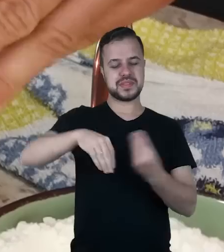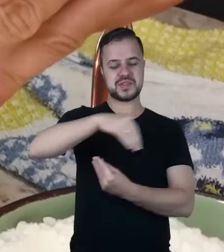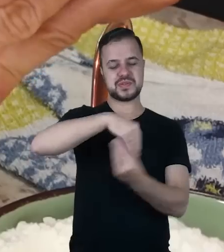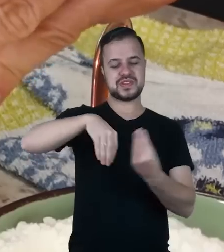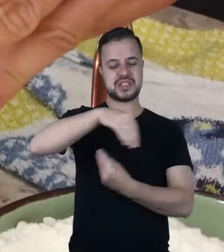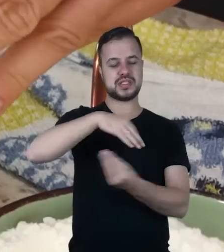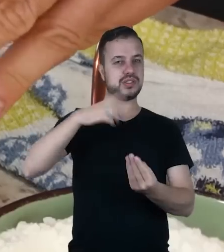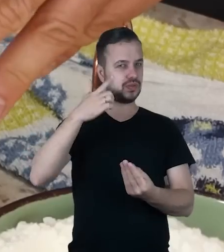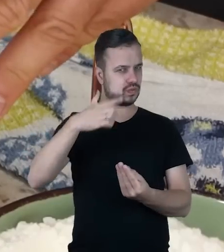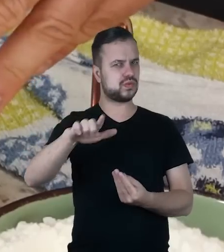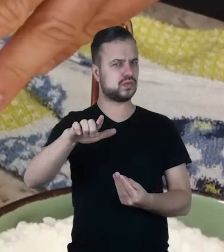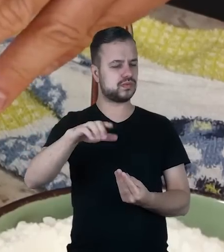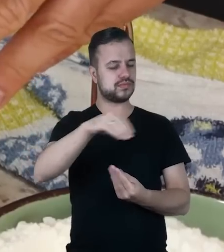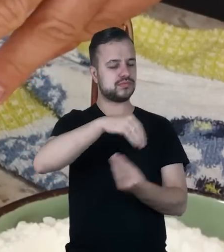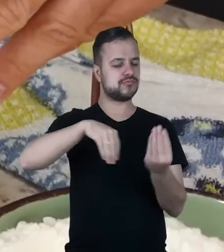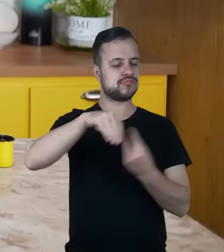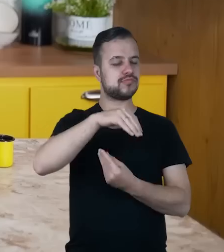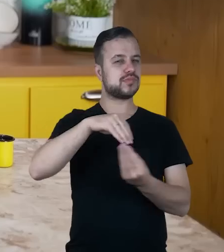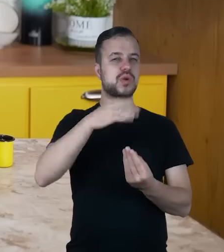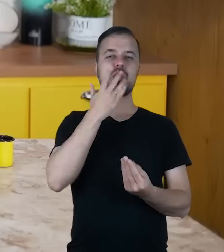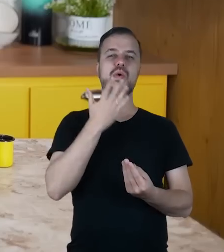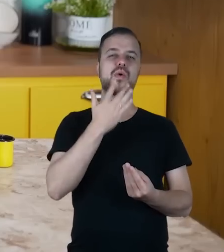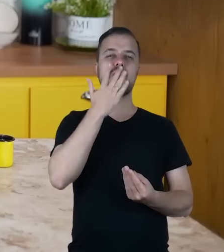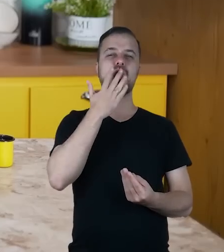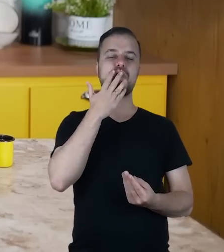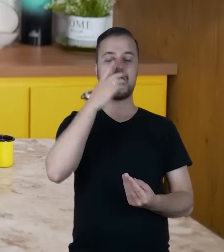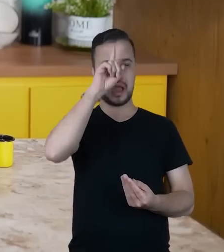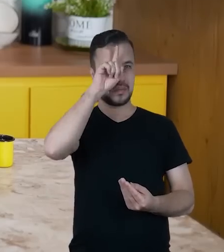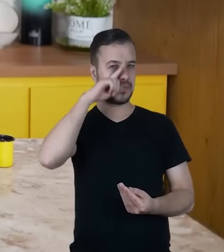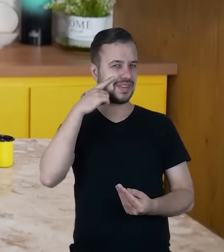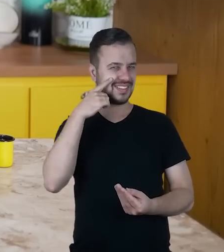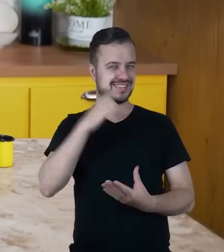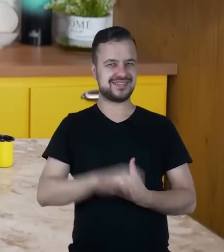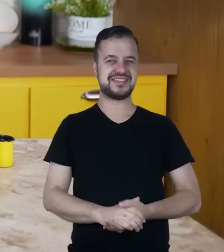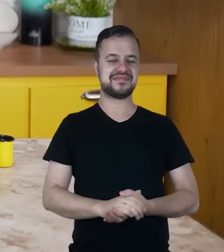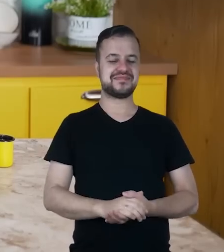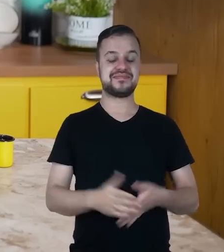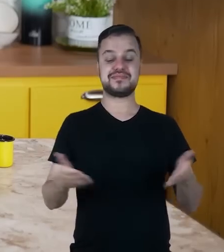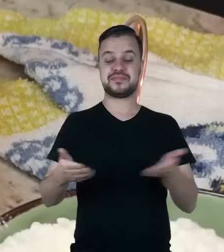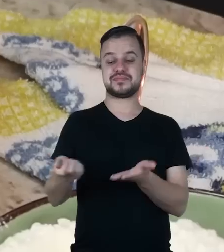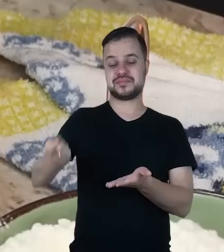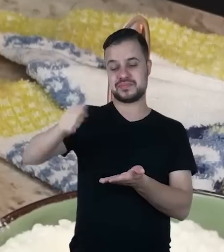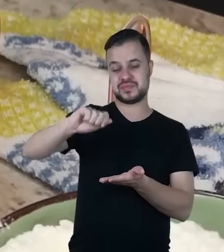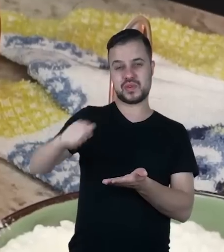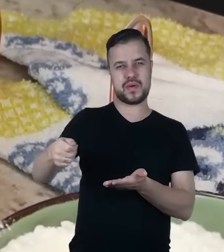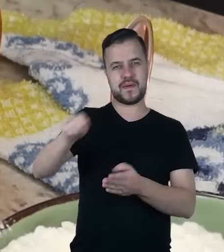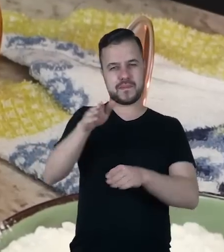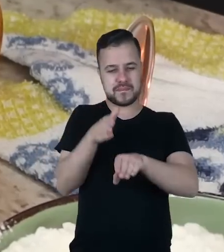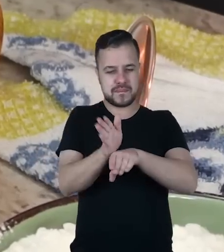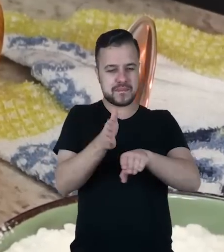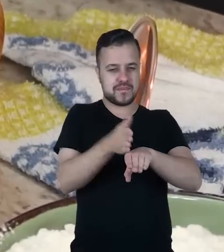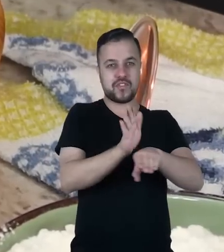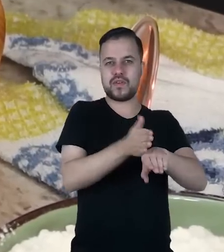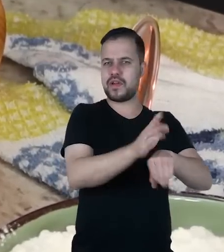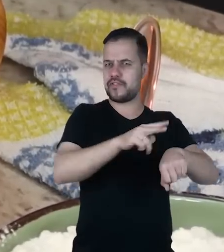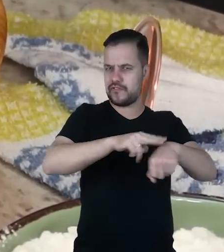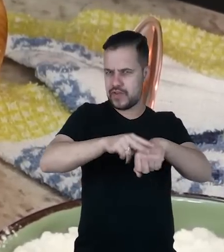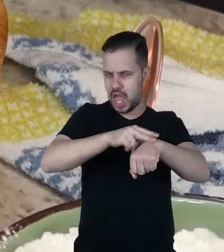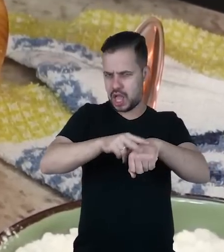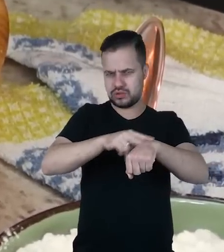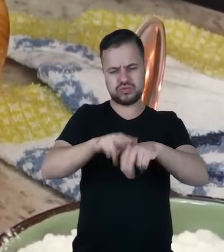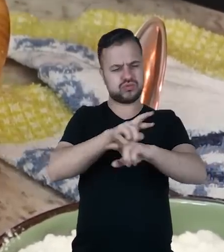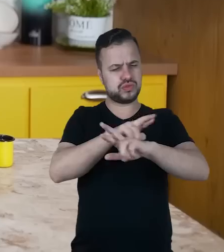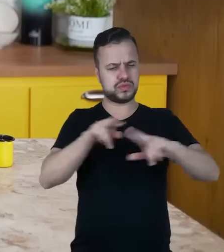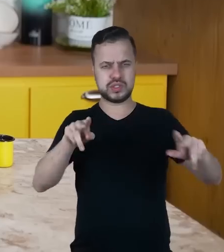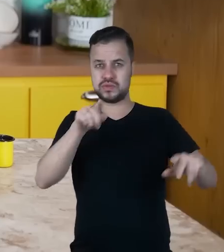misturadinha aqui para ele ficar levemente amarelinho. Aqui eu vou acrescentar 2 colheres de sopa de cheiro verde picado, mas aí é a gosto, tá